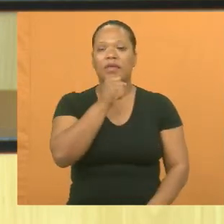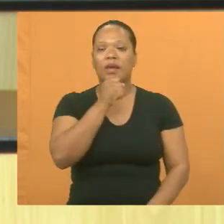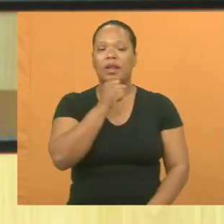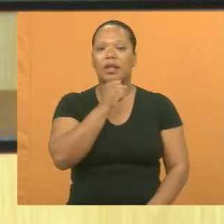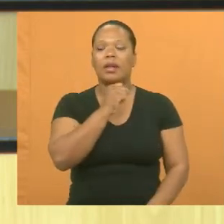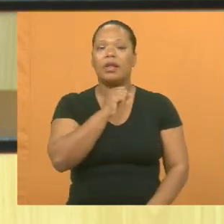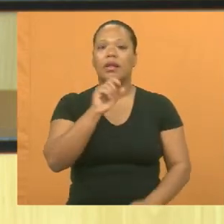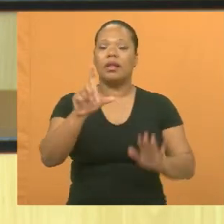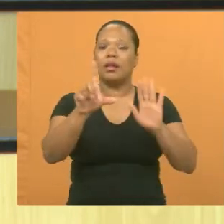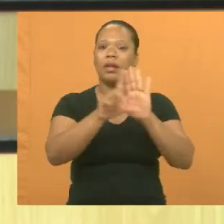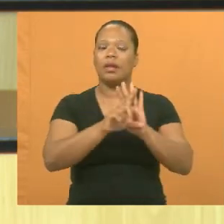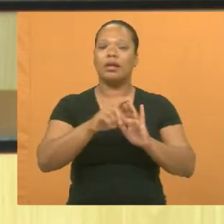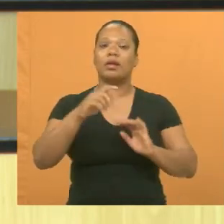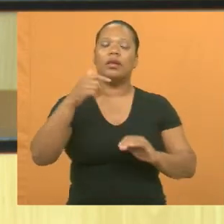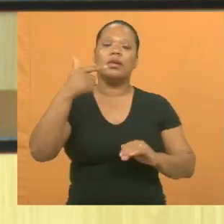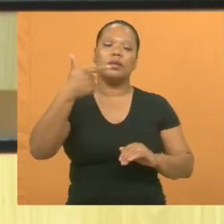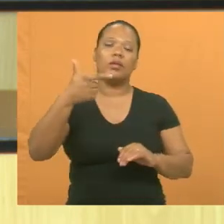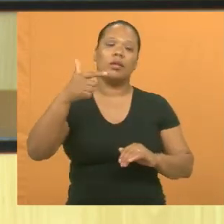Federal número